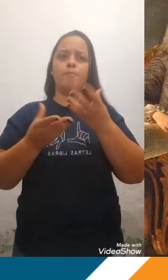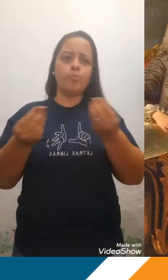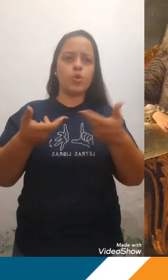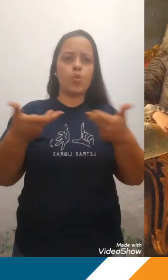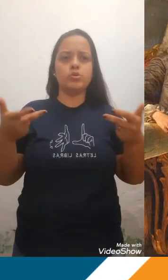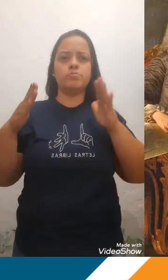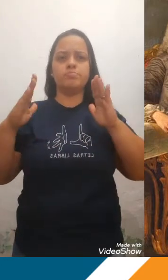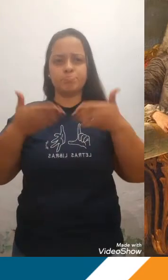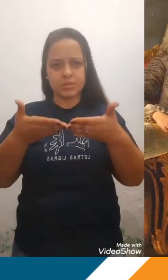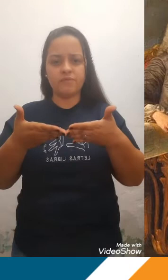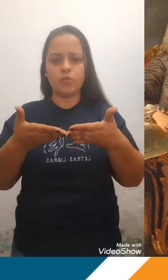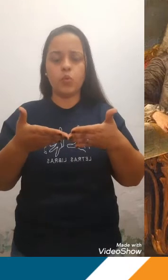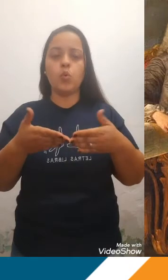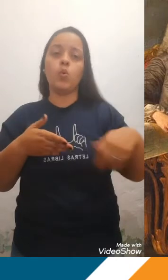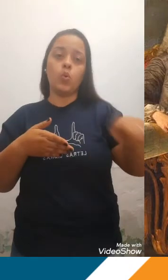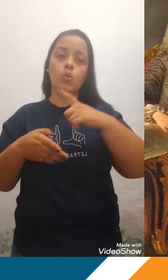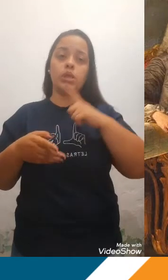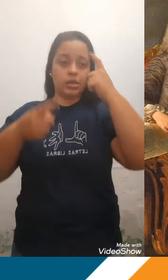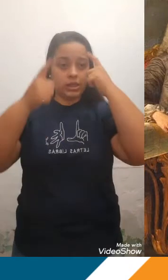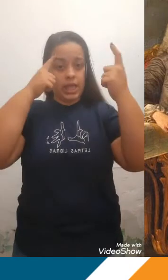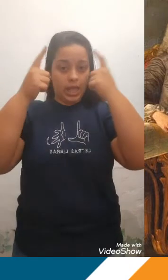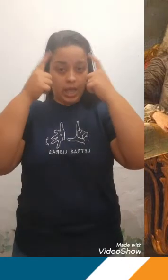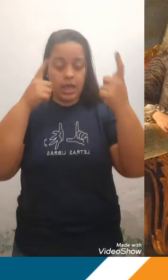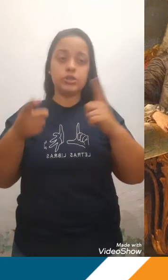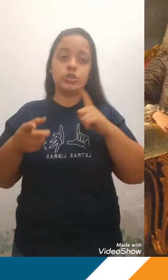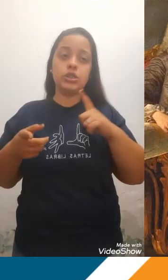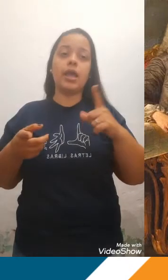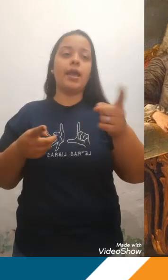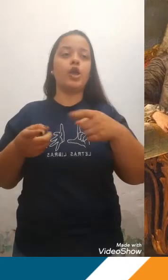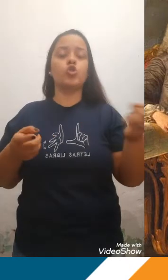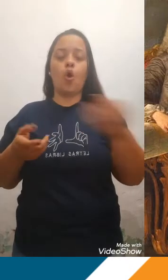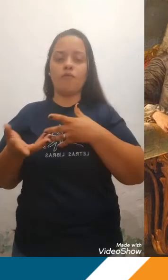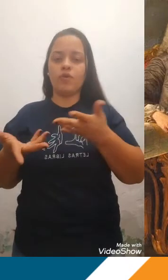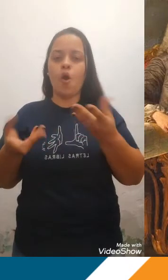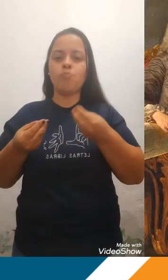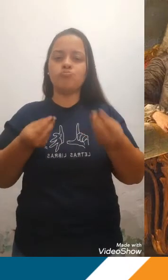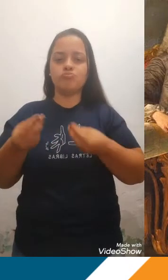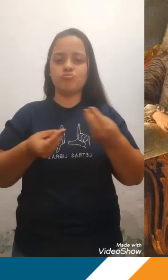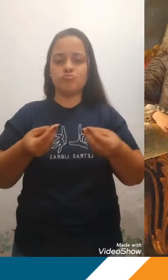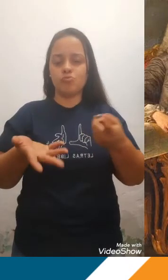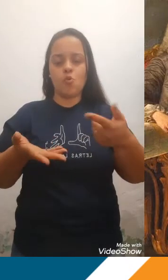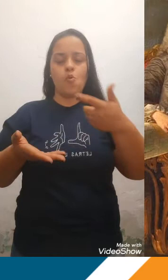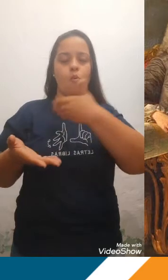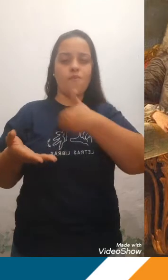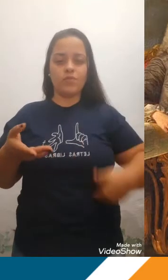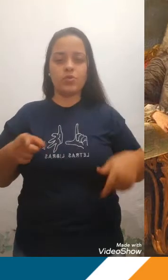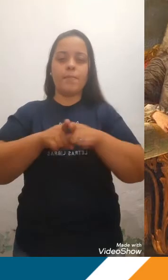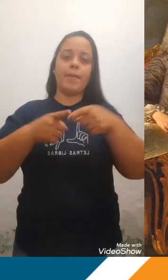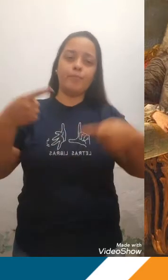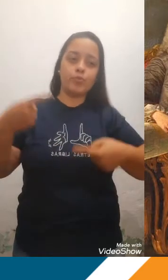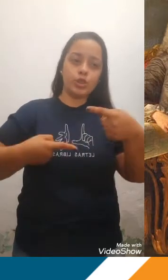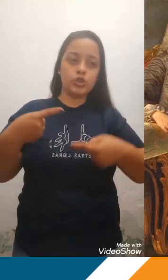específicos. A partir da apropriação dessas ideias, traçam novas formas de governo, assim como de política, sendo